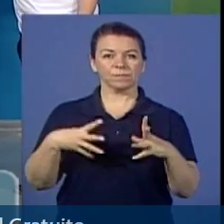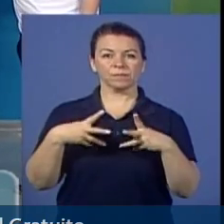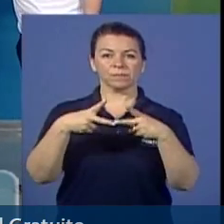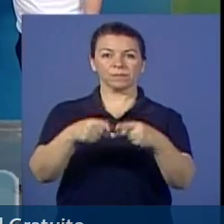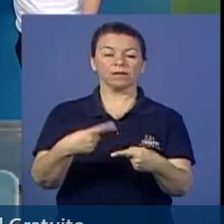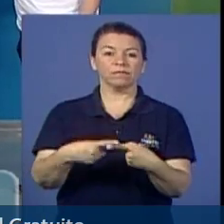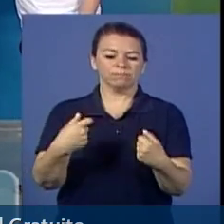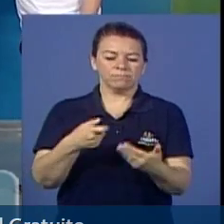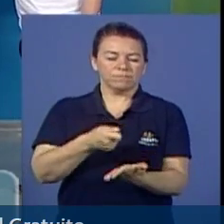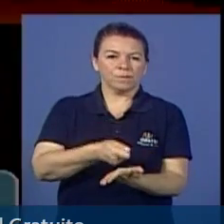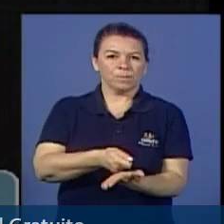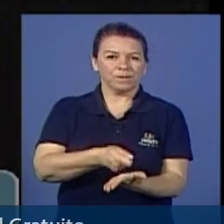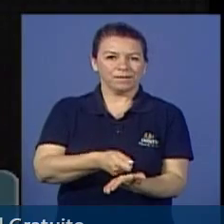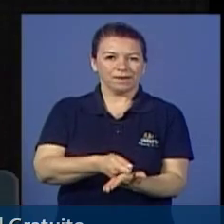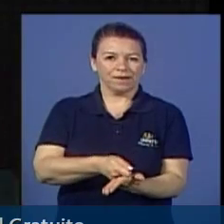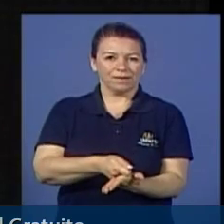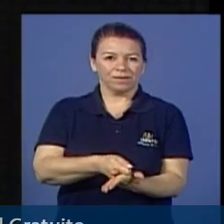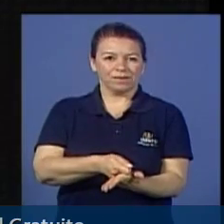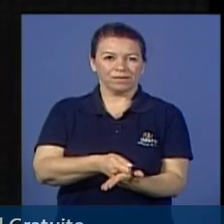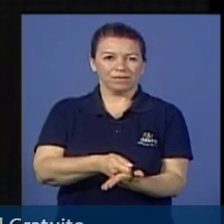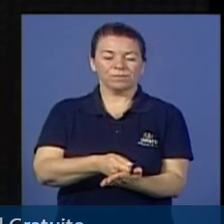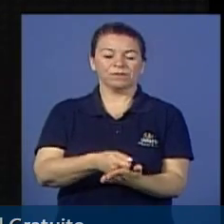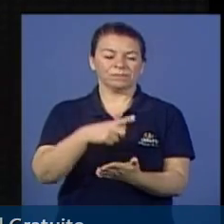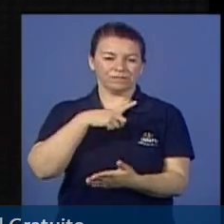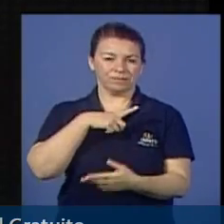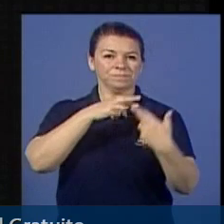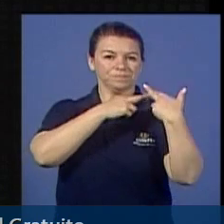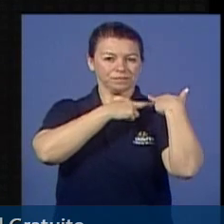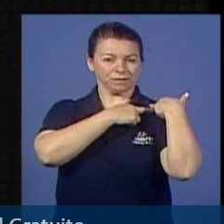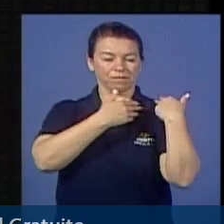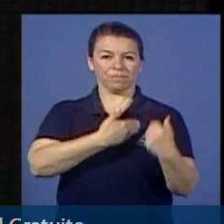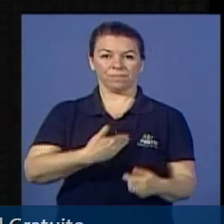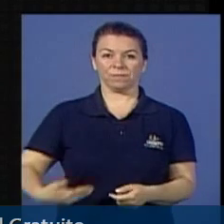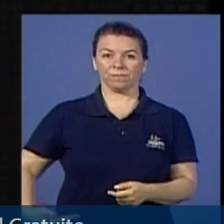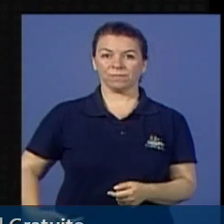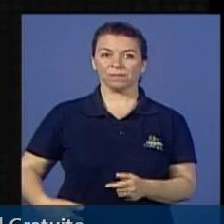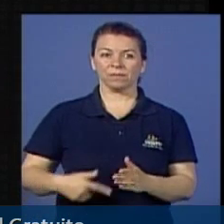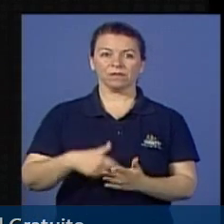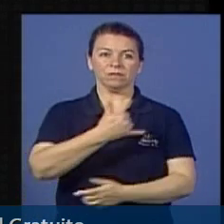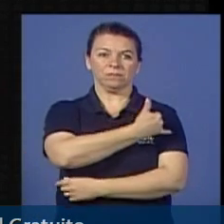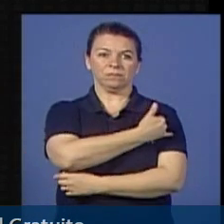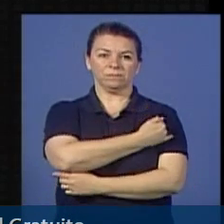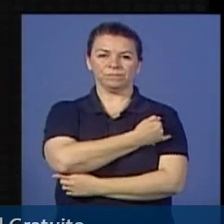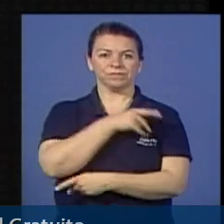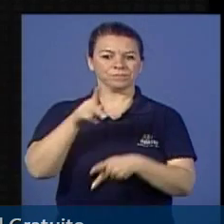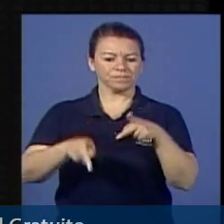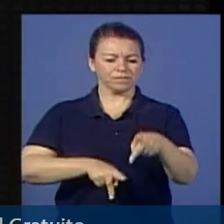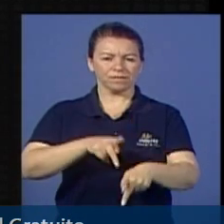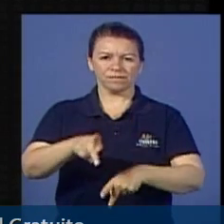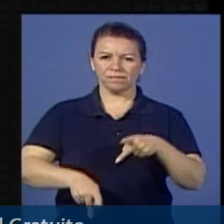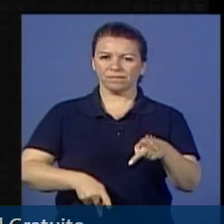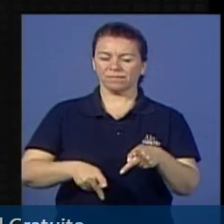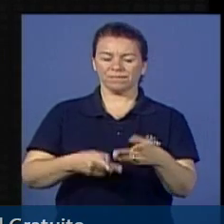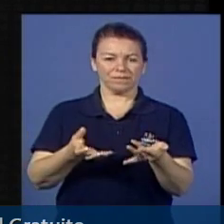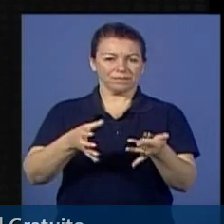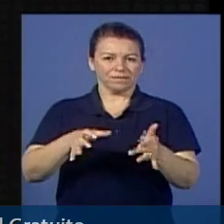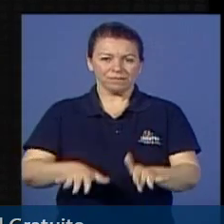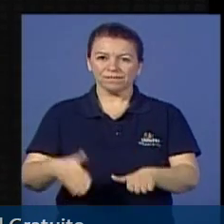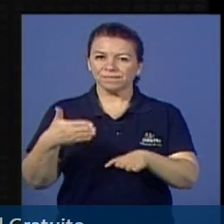a obrigatoriedade. Aqui nós temos aqui os representantes do governo levando a vacina e o povo revoltado não querendo